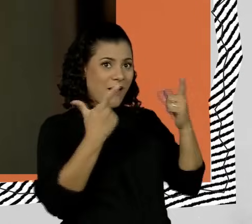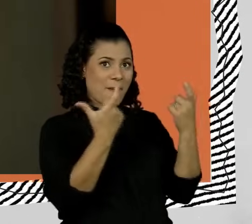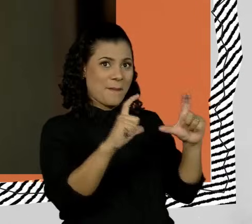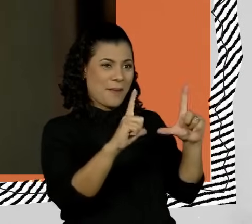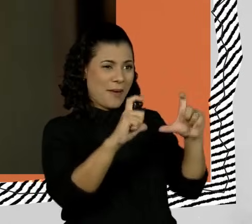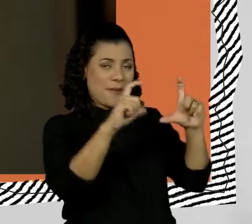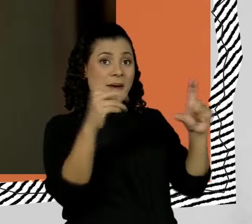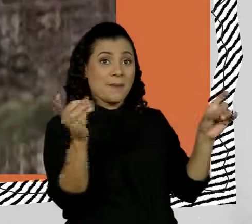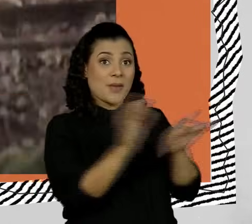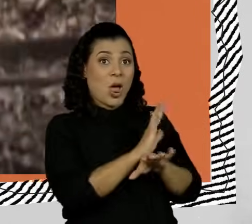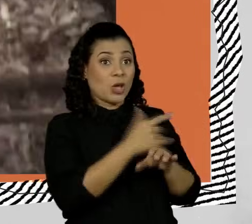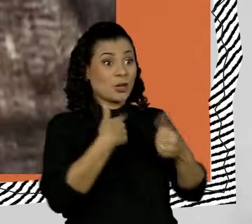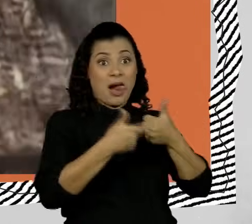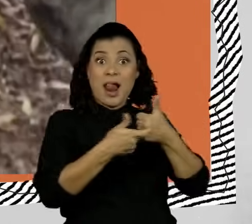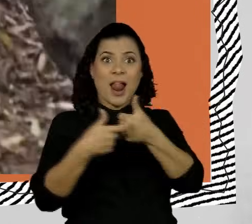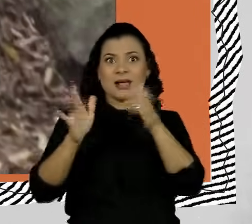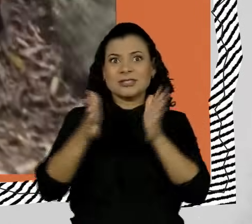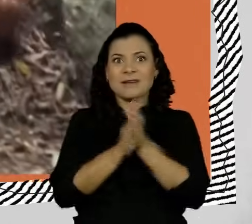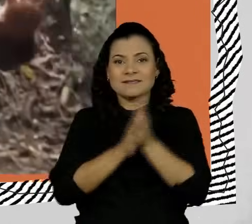Oba, já deu match.